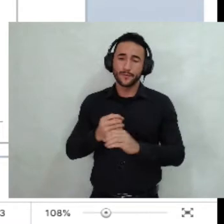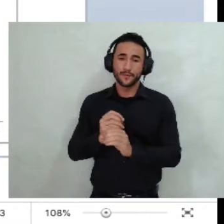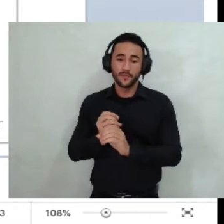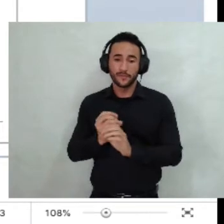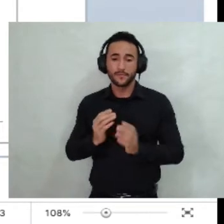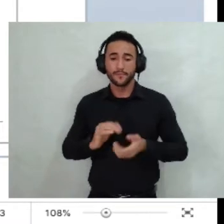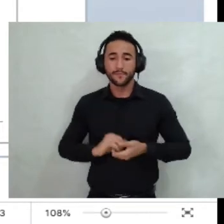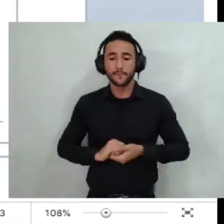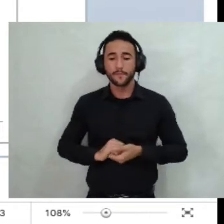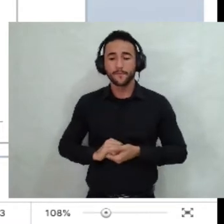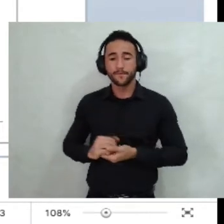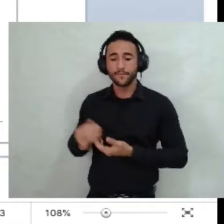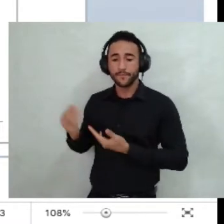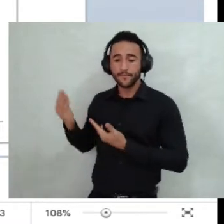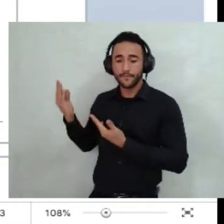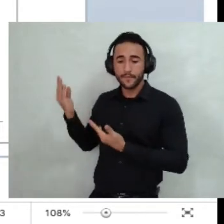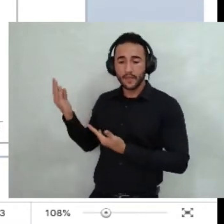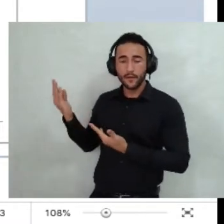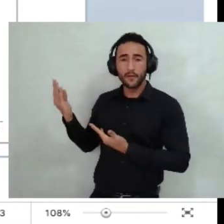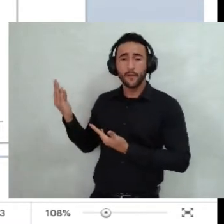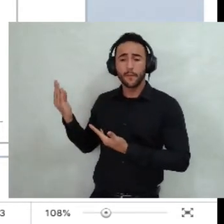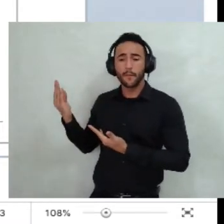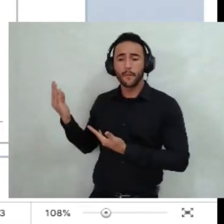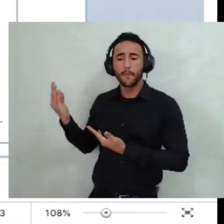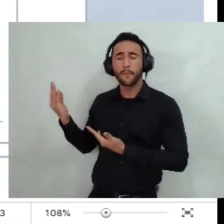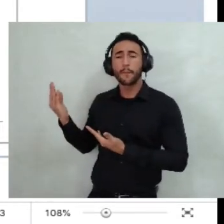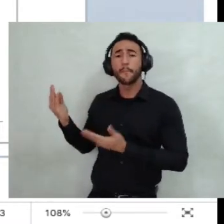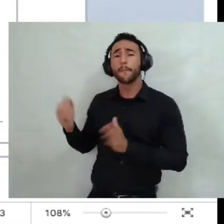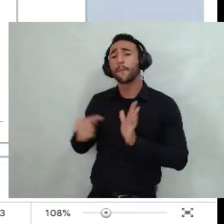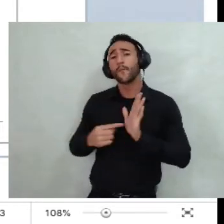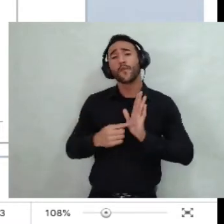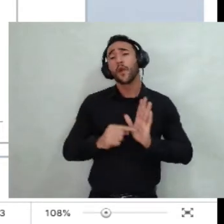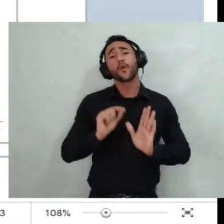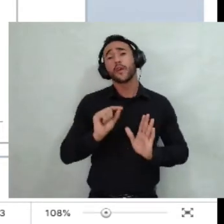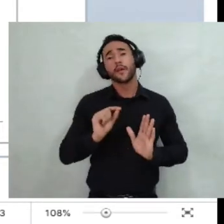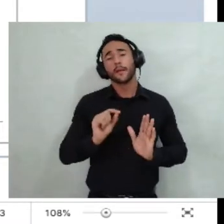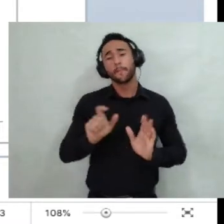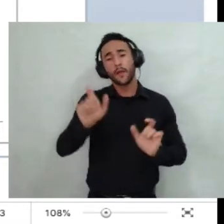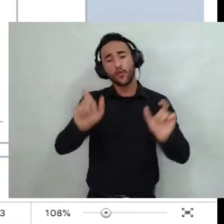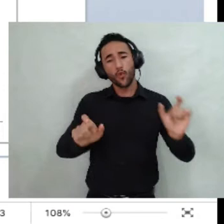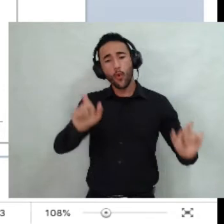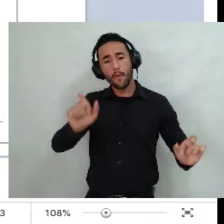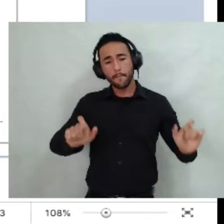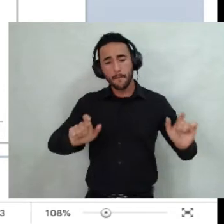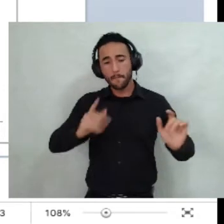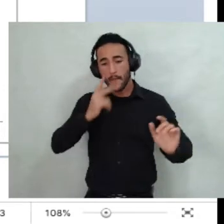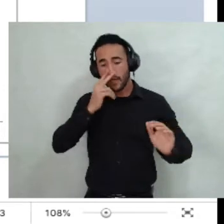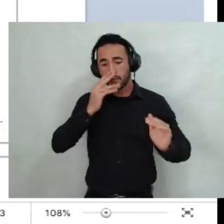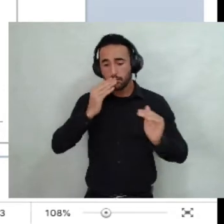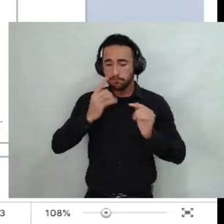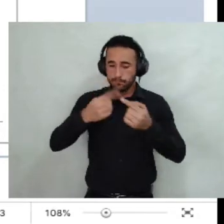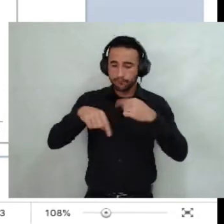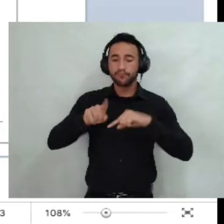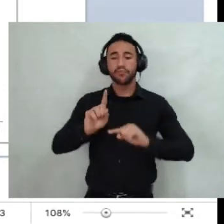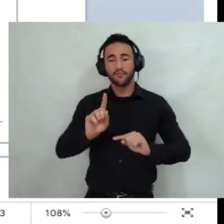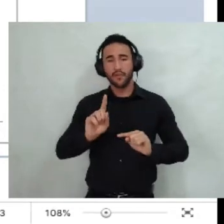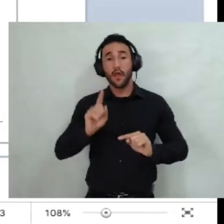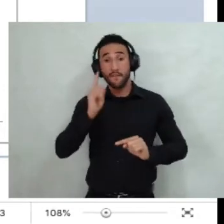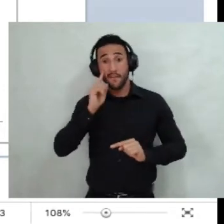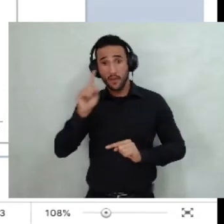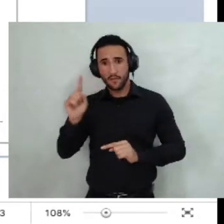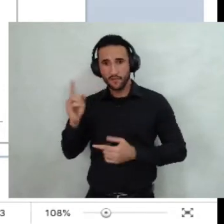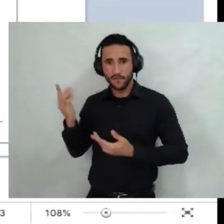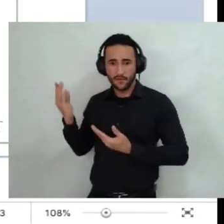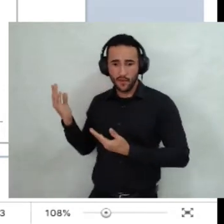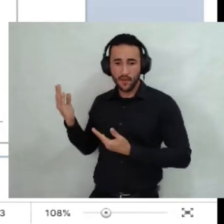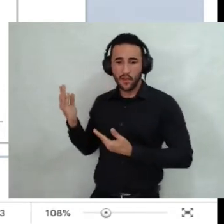estou mostrando para vocês a evolução dos pacientes e isso que eu comentei. Isso é um paciente, veja um SWAB de